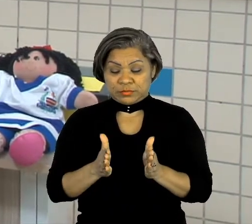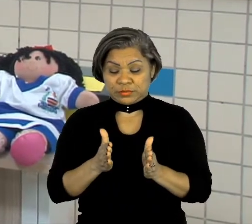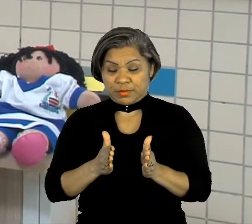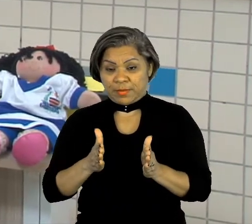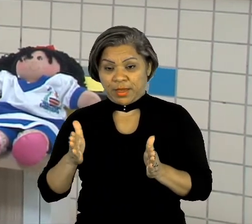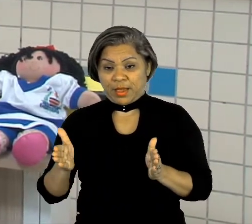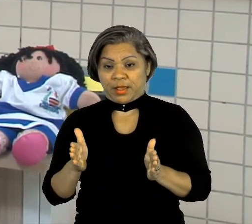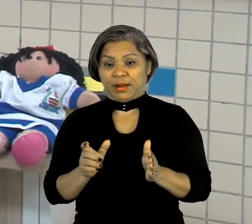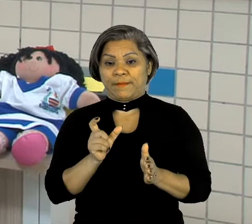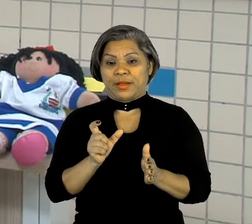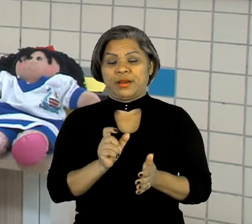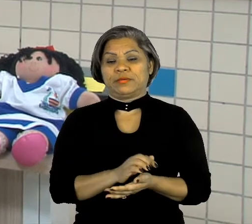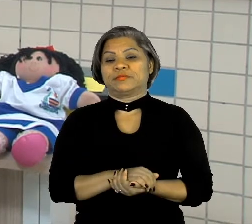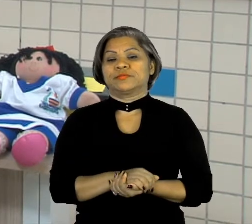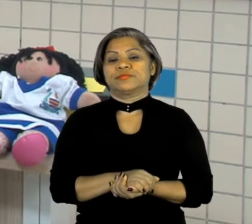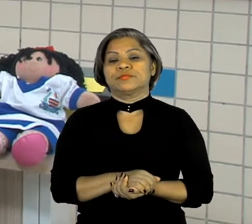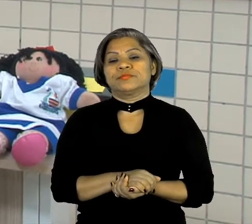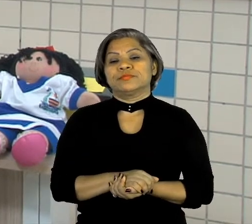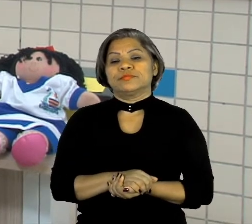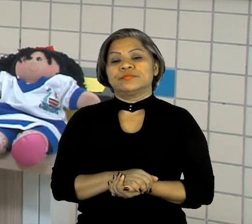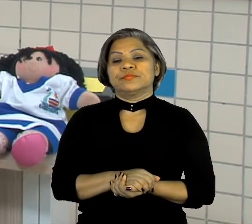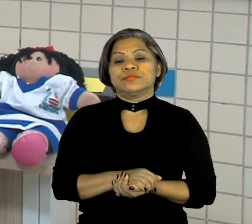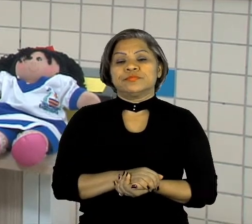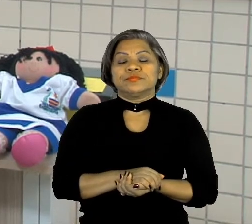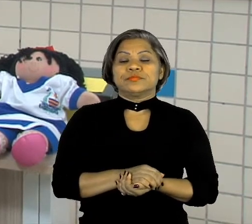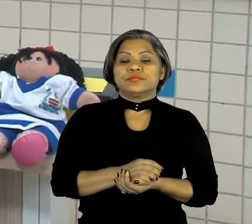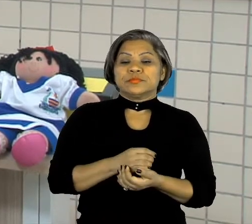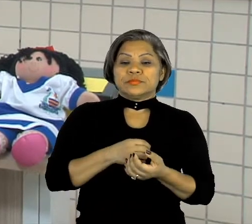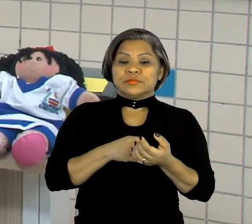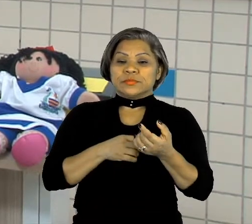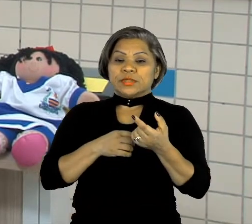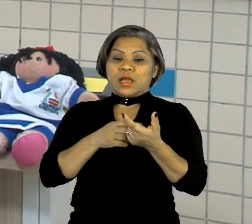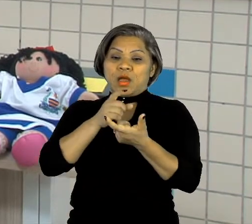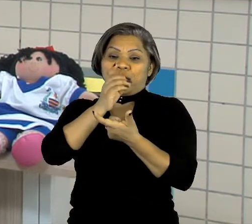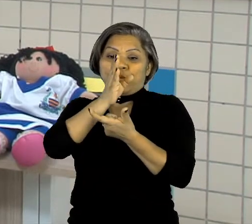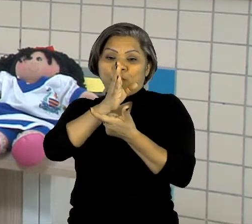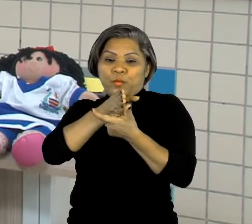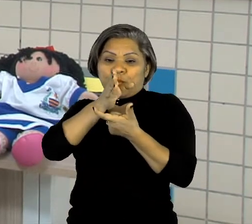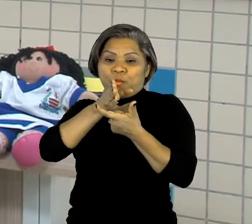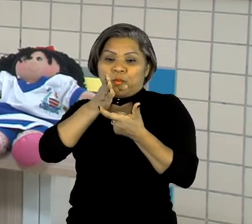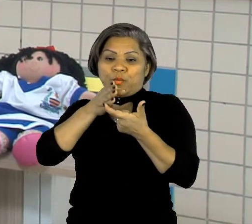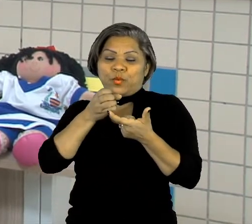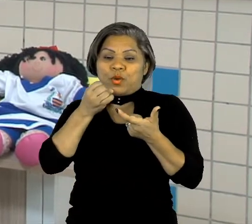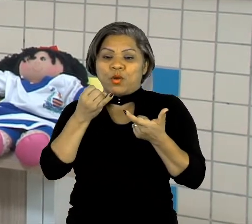combinado? Uma sílaba, 2, 3, 4 sílabas,